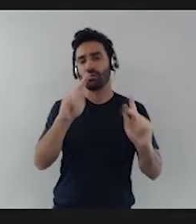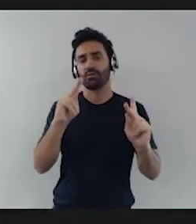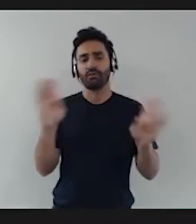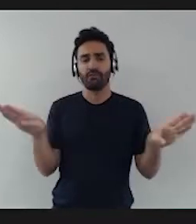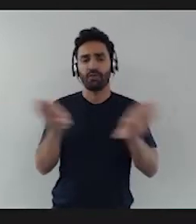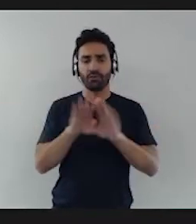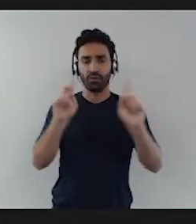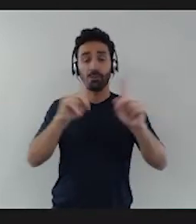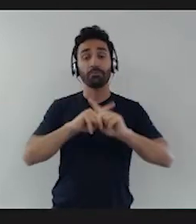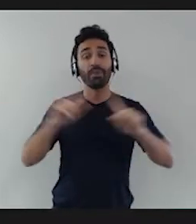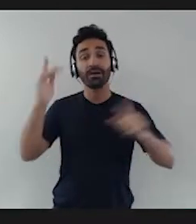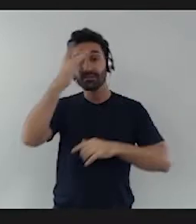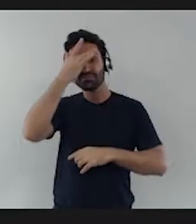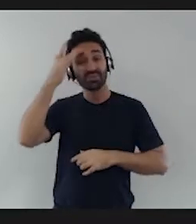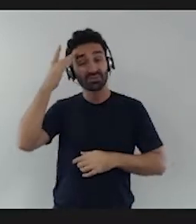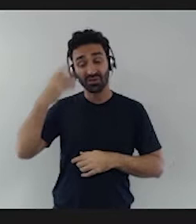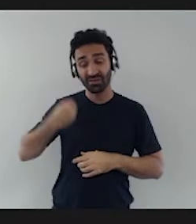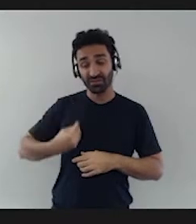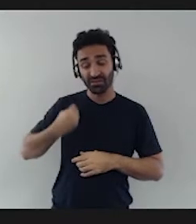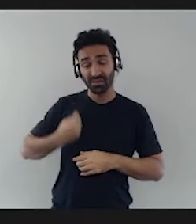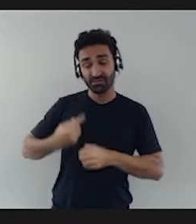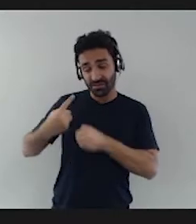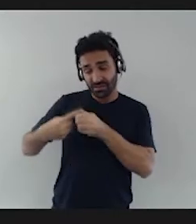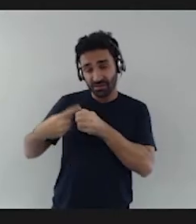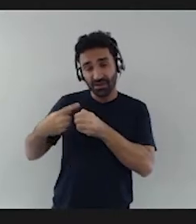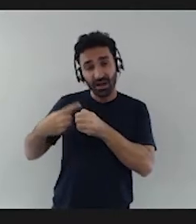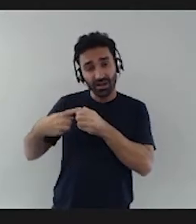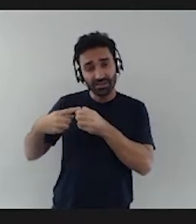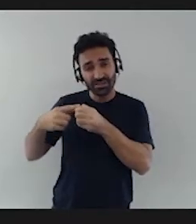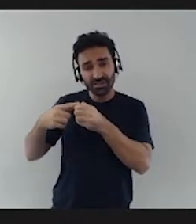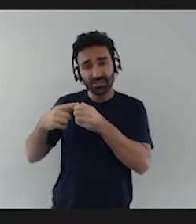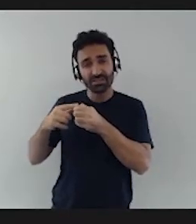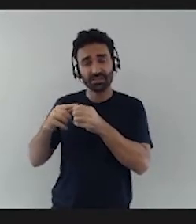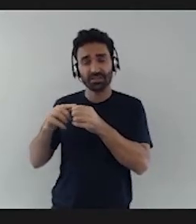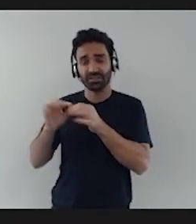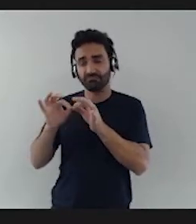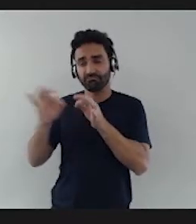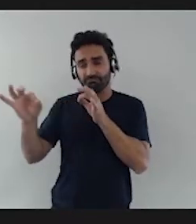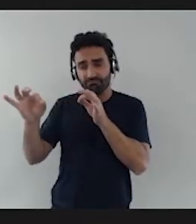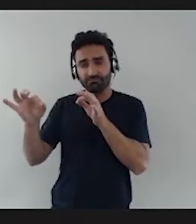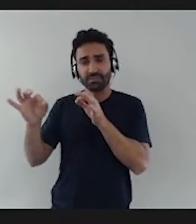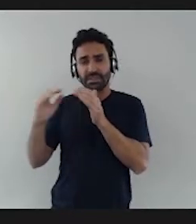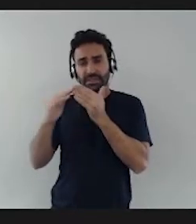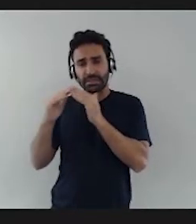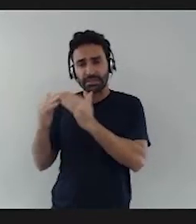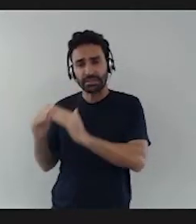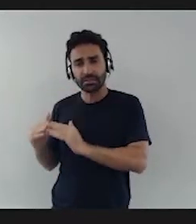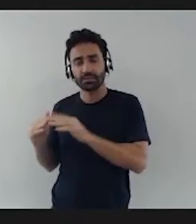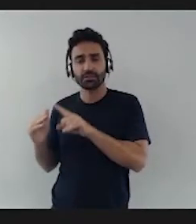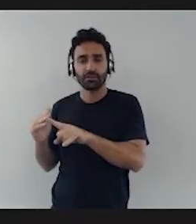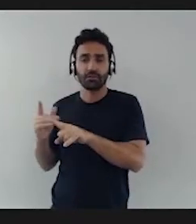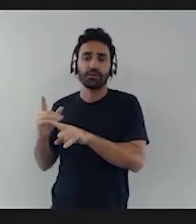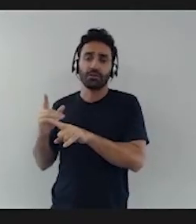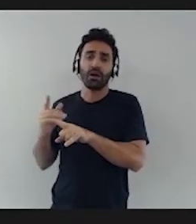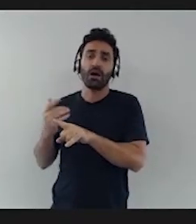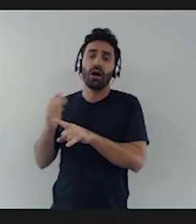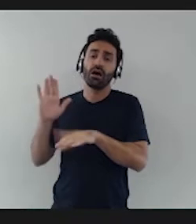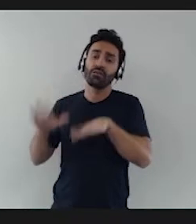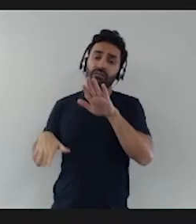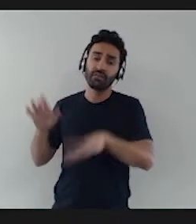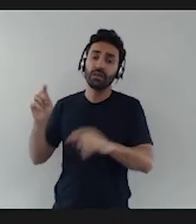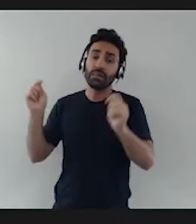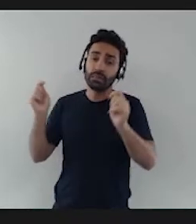periferias, quando podiam fazer isolamento, estavam isoladas em espaços